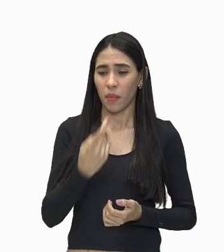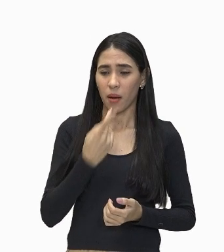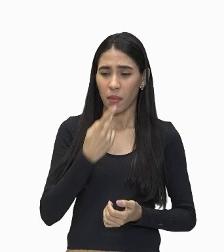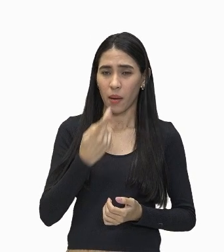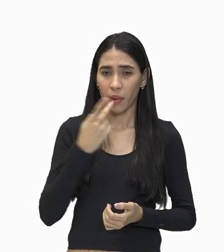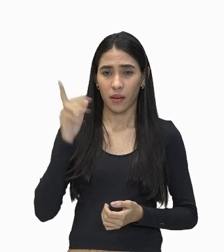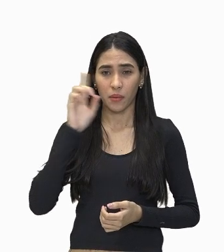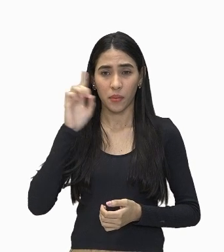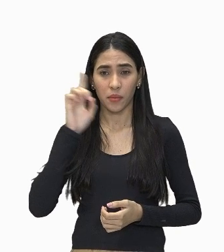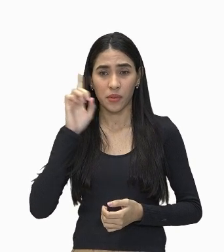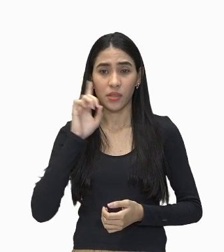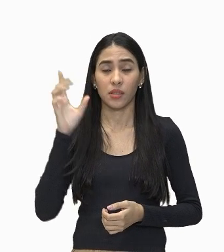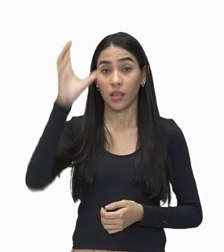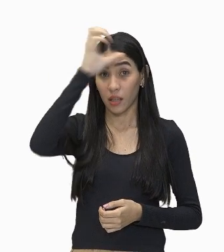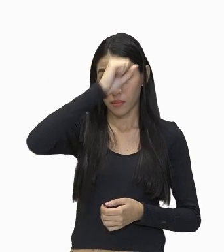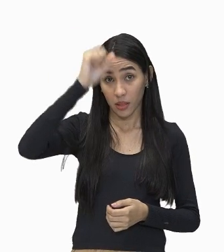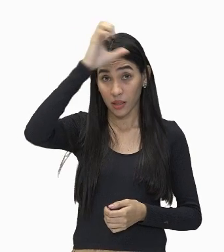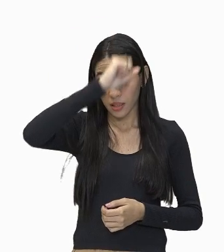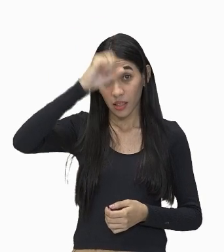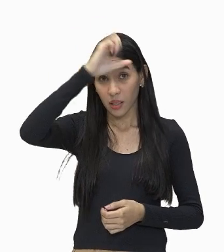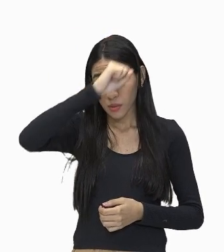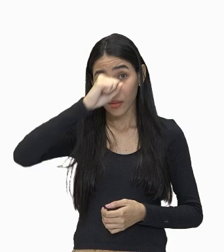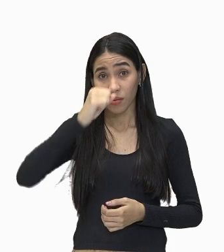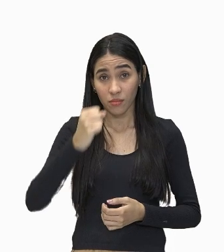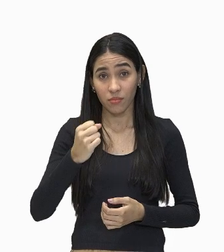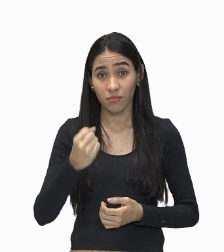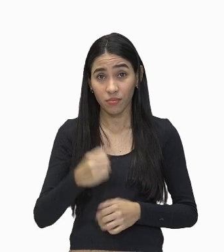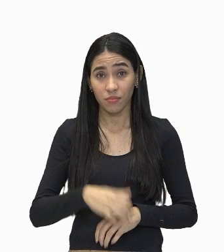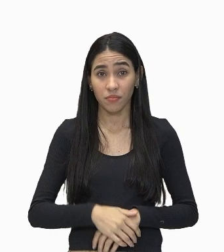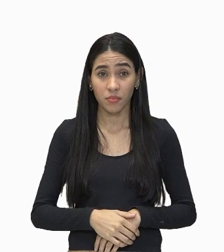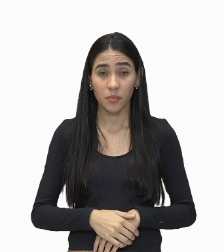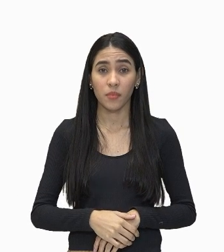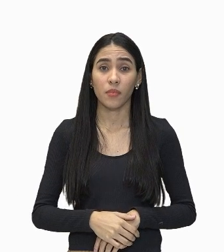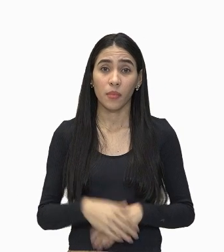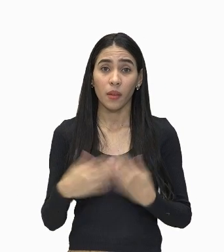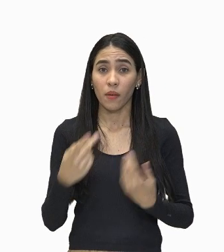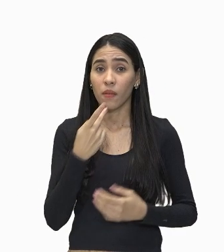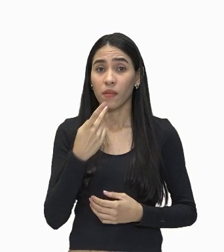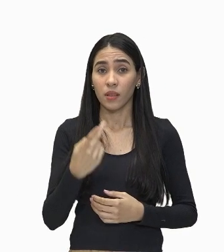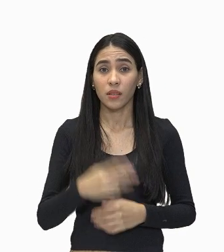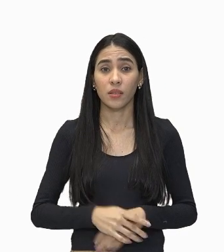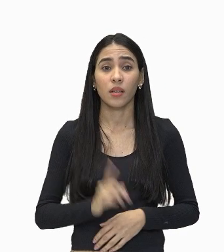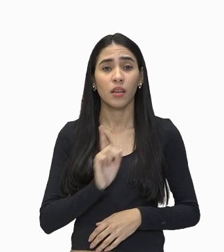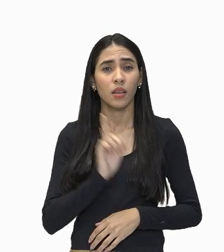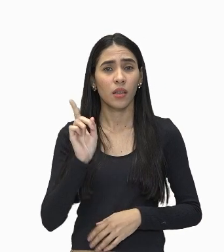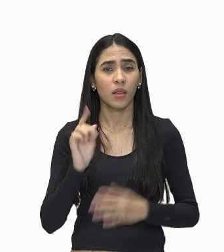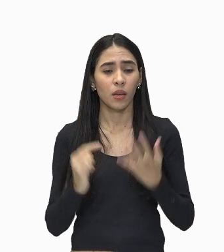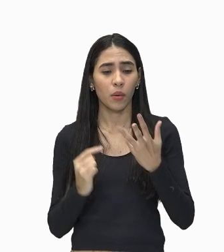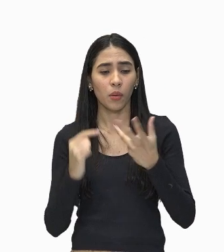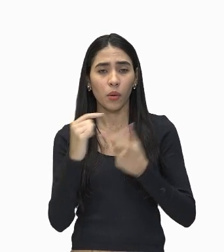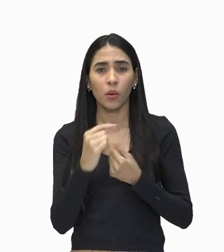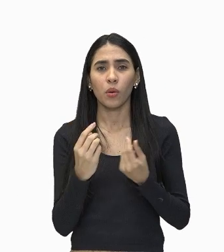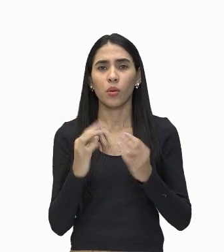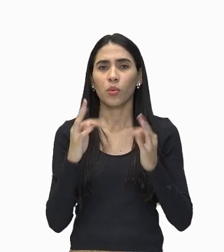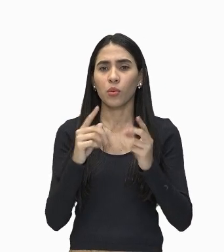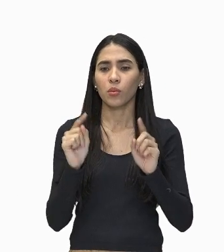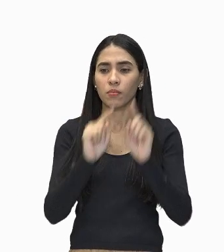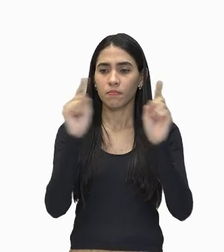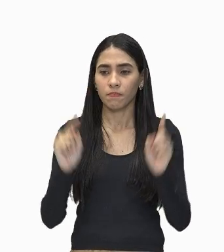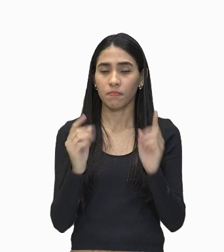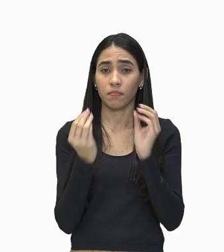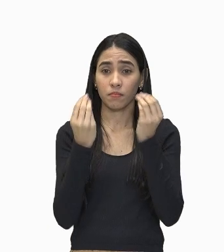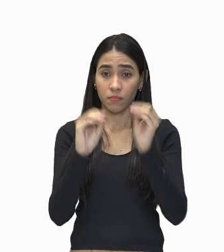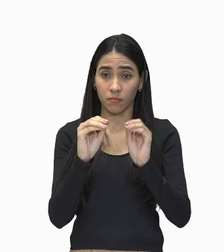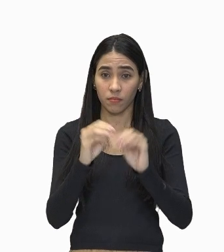dia, aprendemos, desaprendemos. Ele vai dizer, olha, tudo isso coloca entre parênteses.